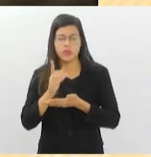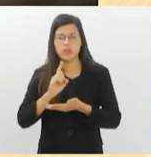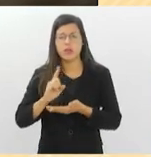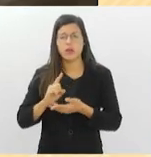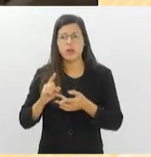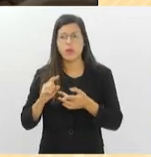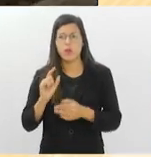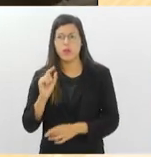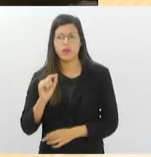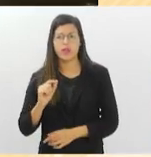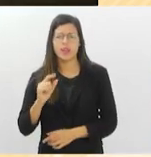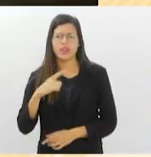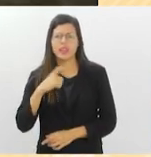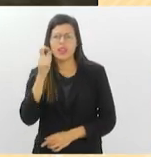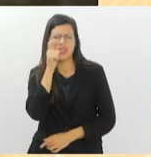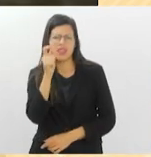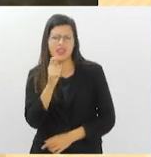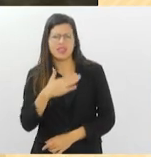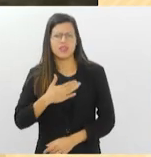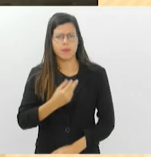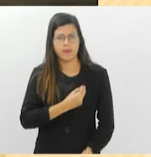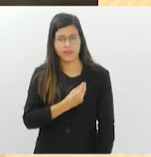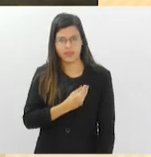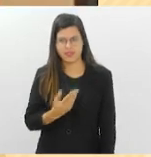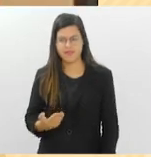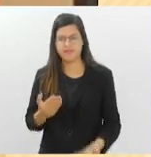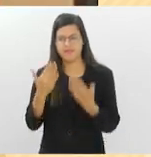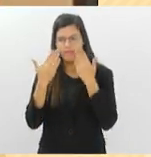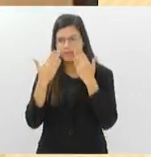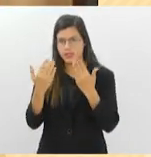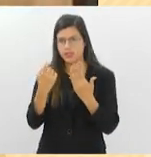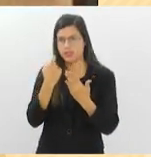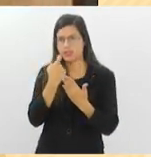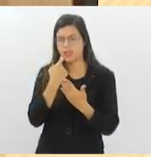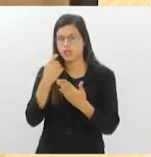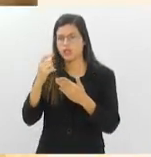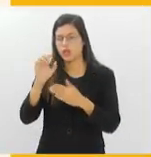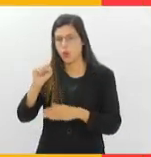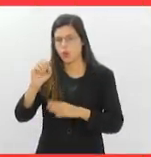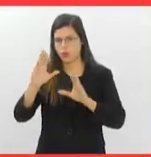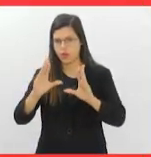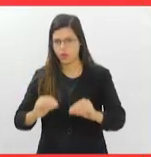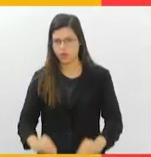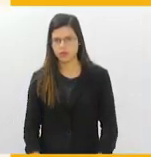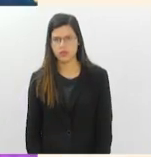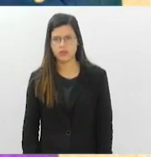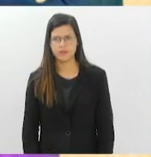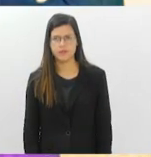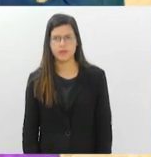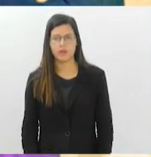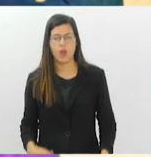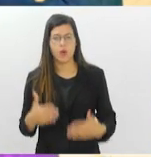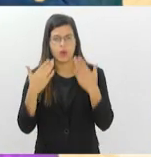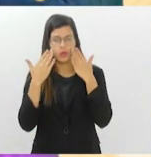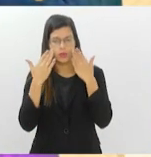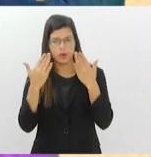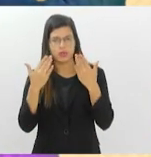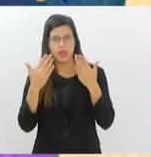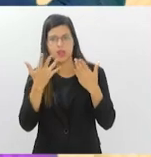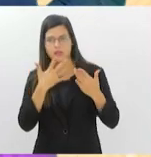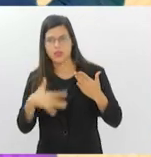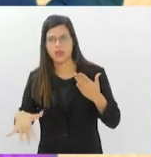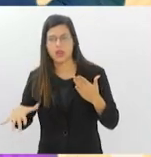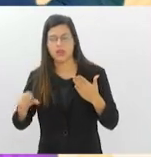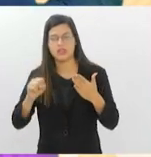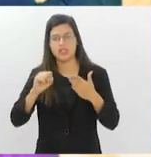O que é que tem que interessar da minha vida a apresentação é nesta sexta às 8 horas da noite O Espetáculo infantil Cider